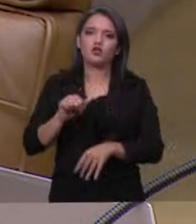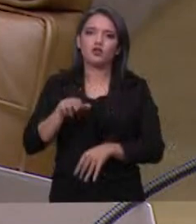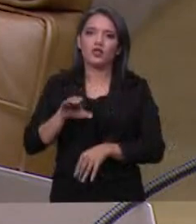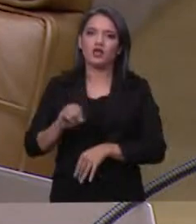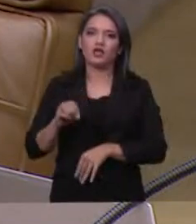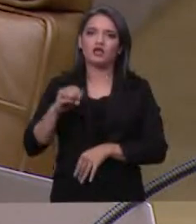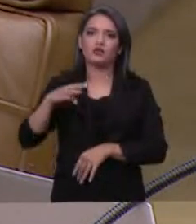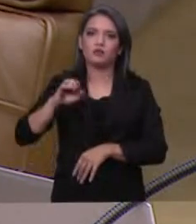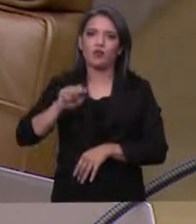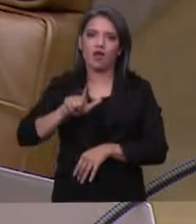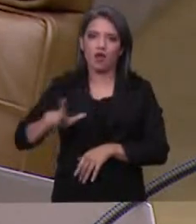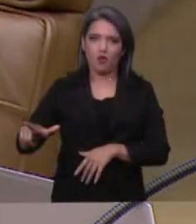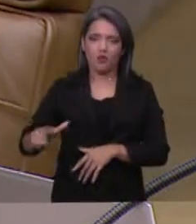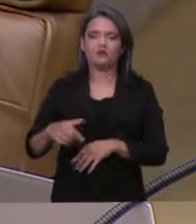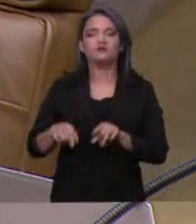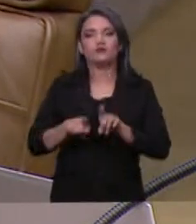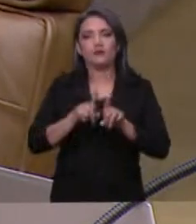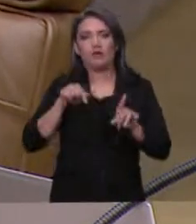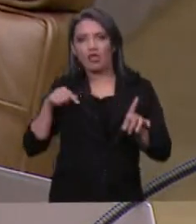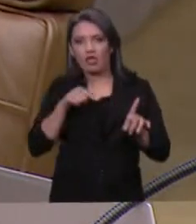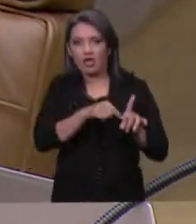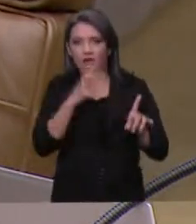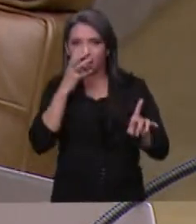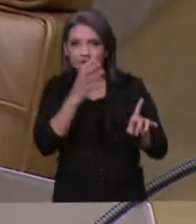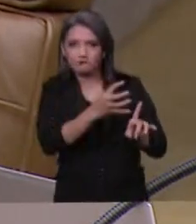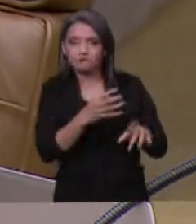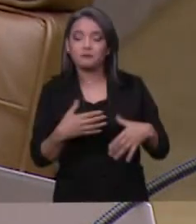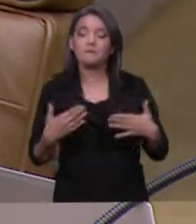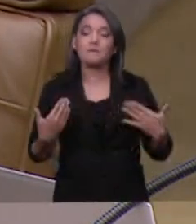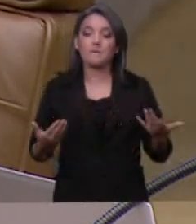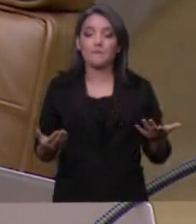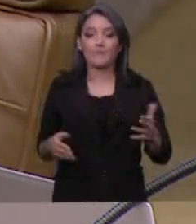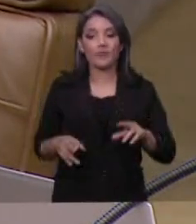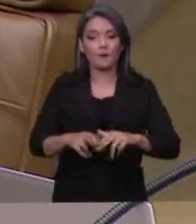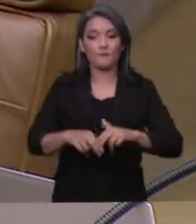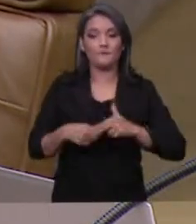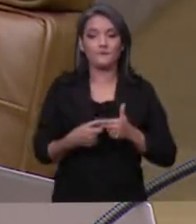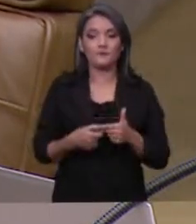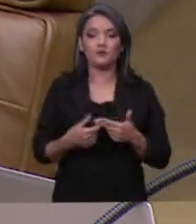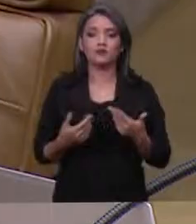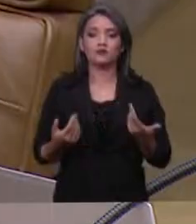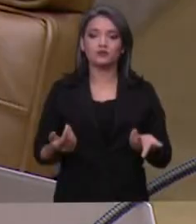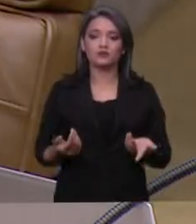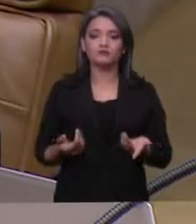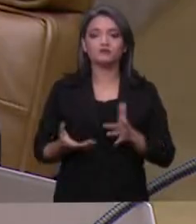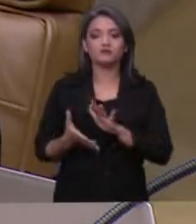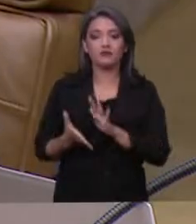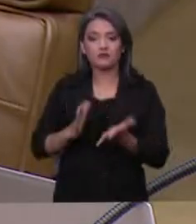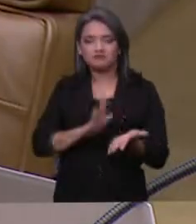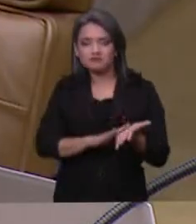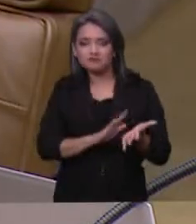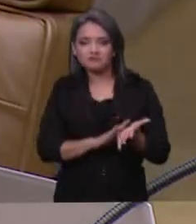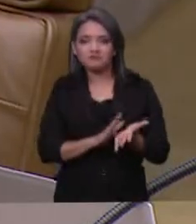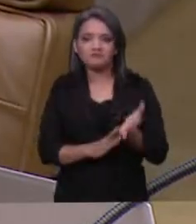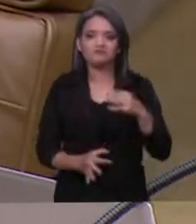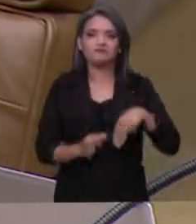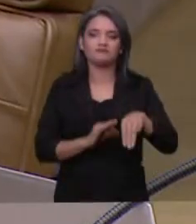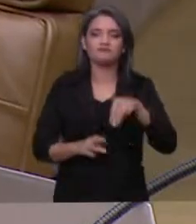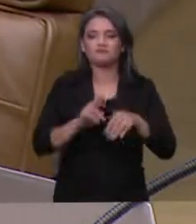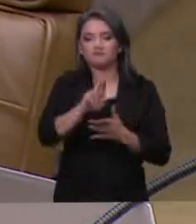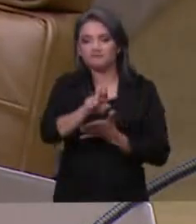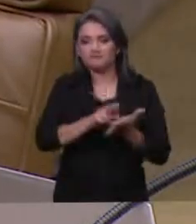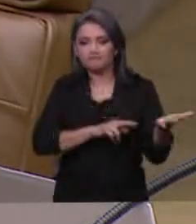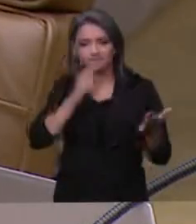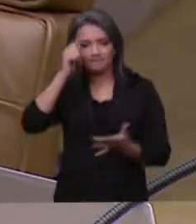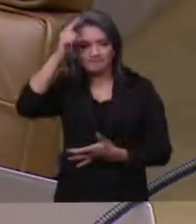que responde também o réu. Portanto, senhora presidente, senhores ministros, eu estou Mais uma vez, cumprimentando o ministro relator,